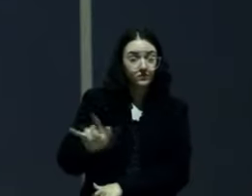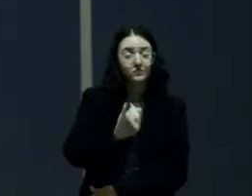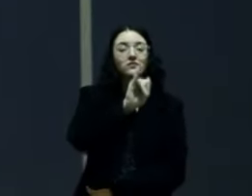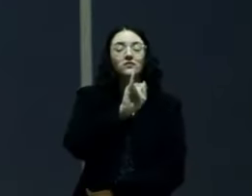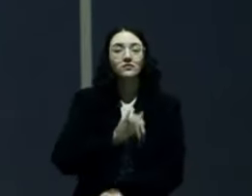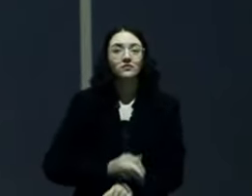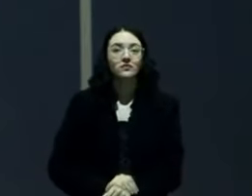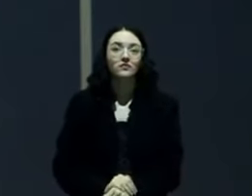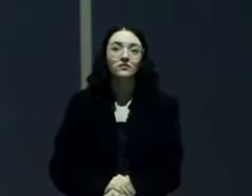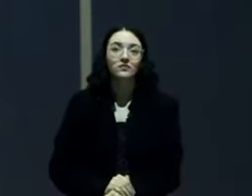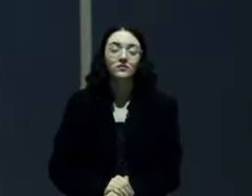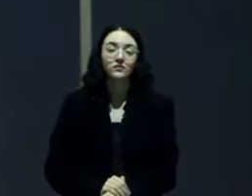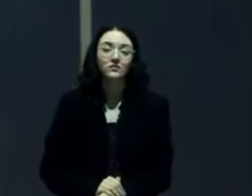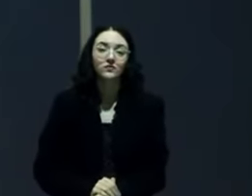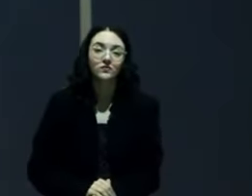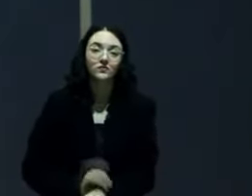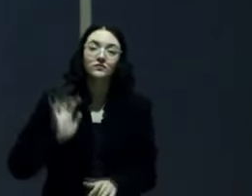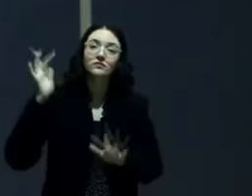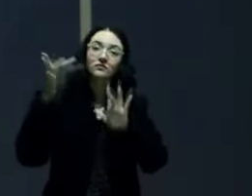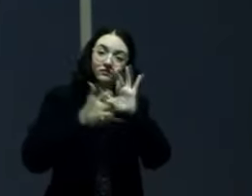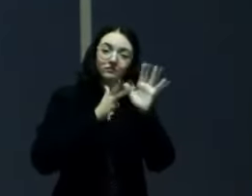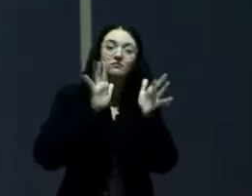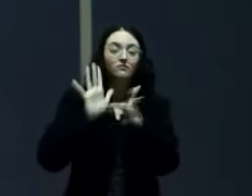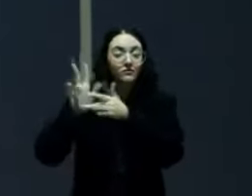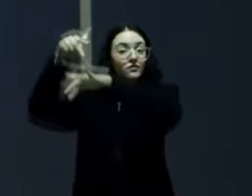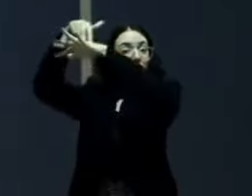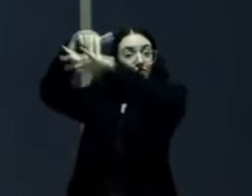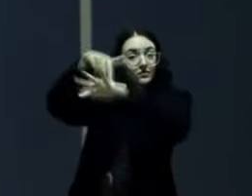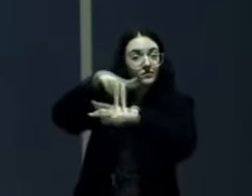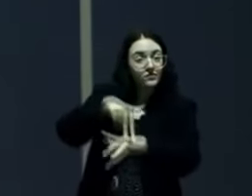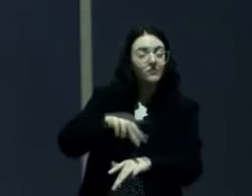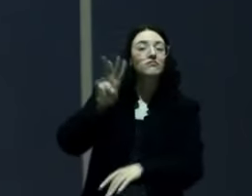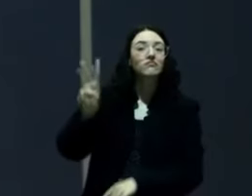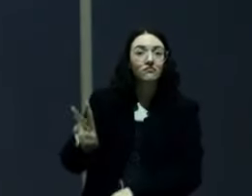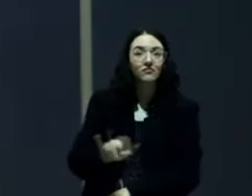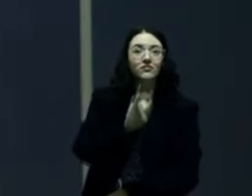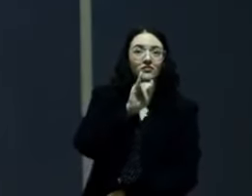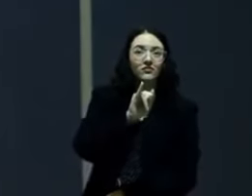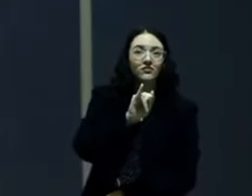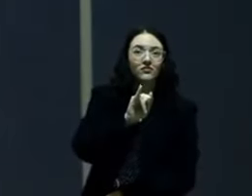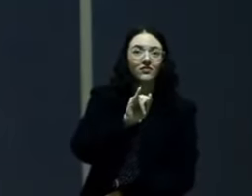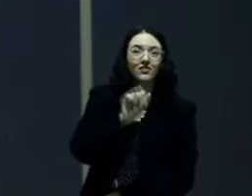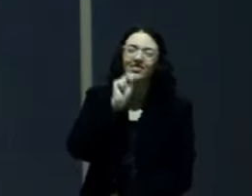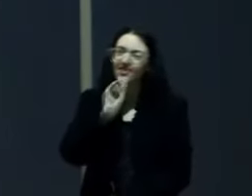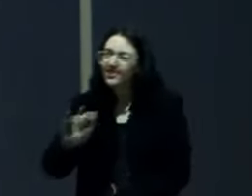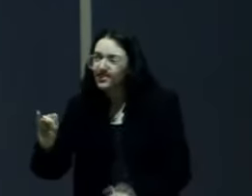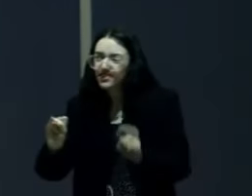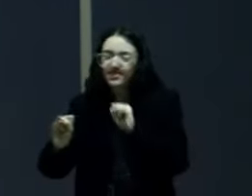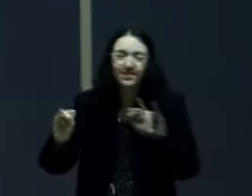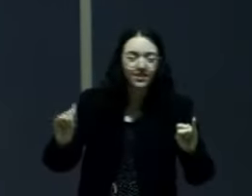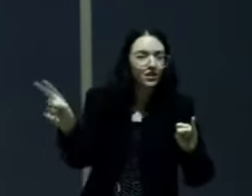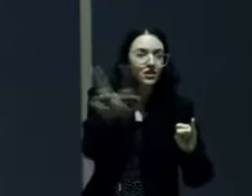Esse Jesus, Ele vai vir. Não é talvez, não é ser,